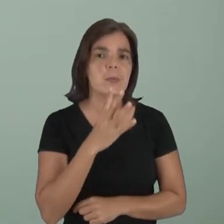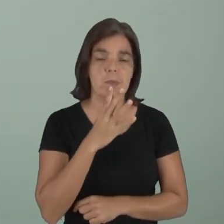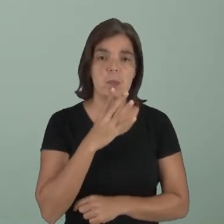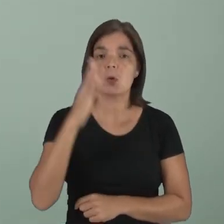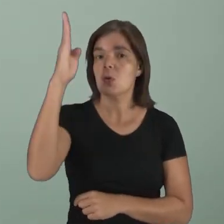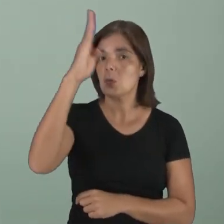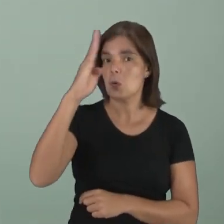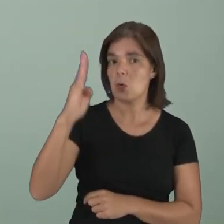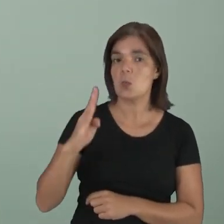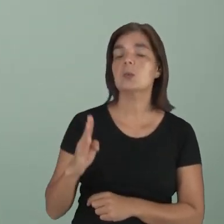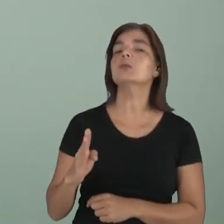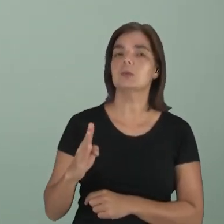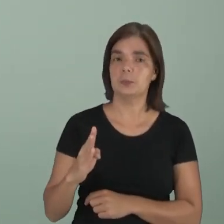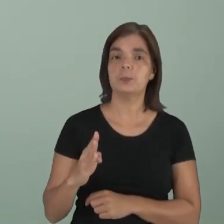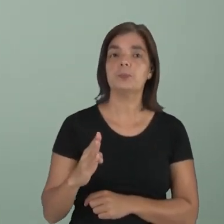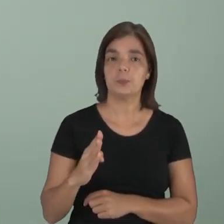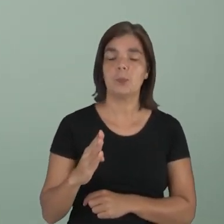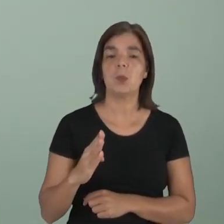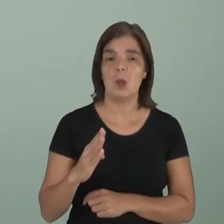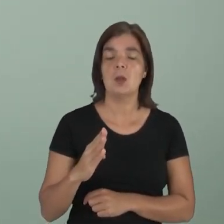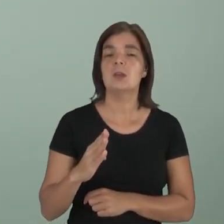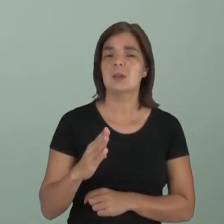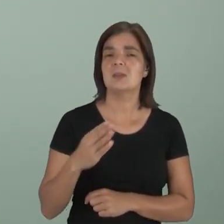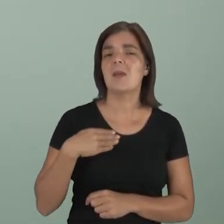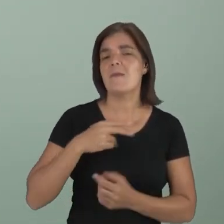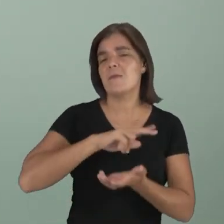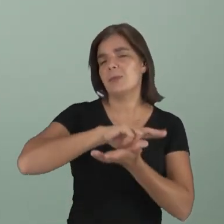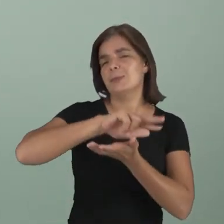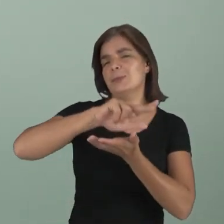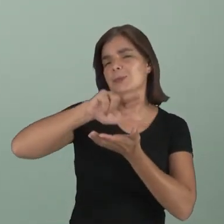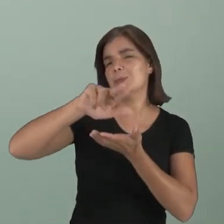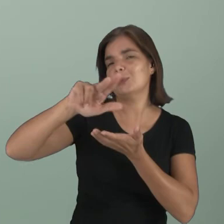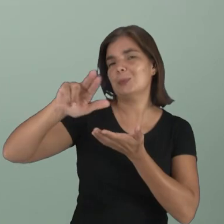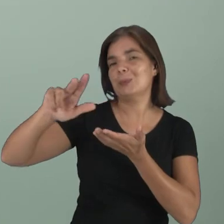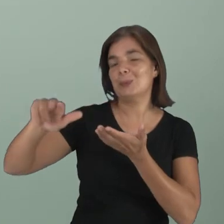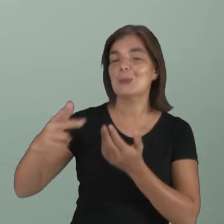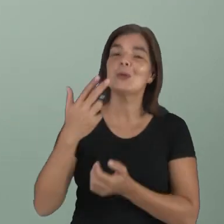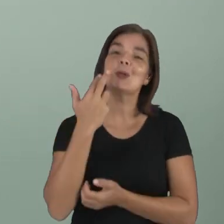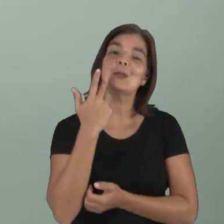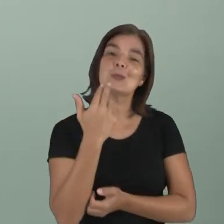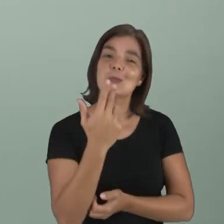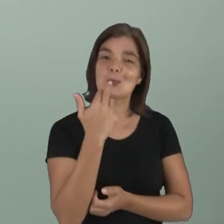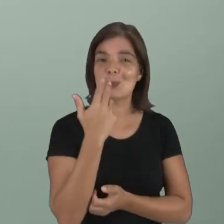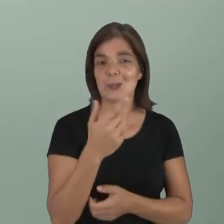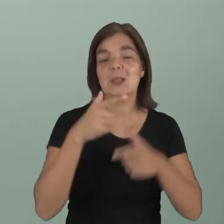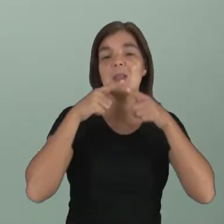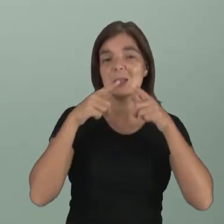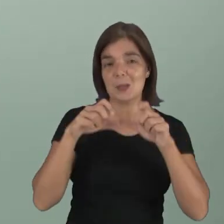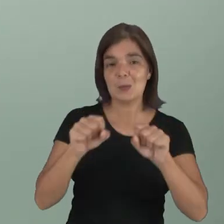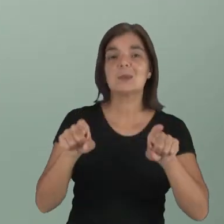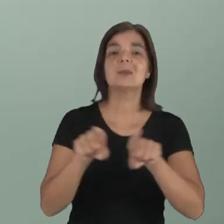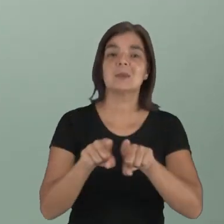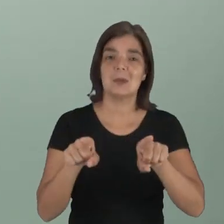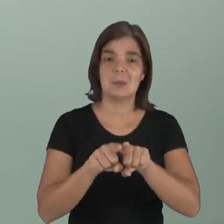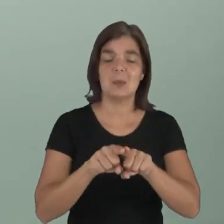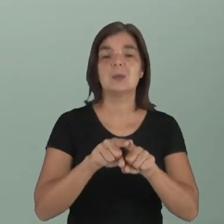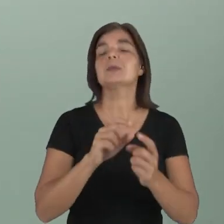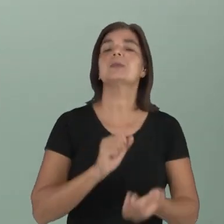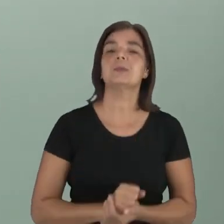nosso Brasil é um Brasil plural em linguagens, que nós temos várias linguagens, que